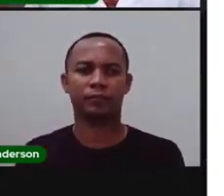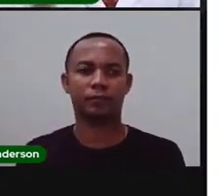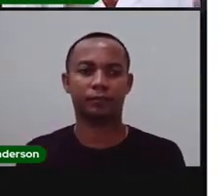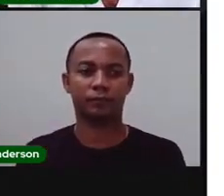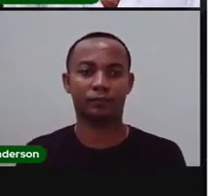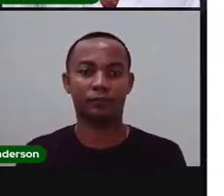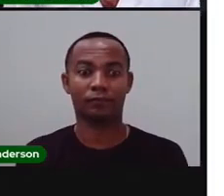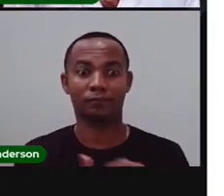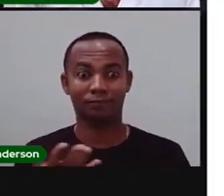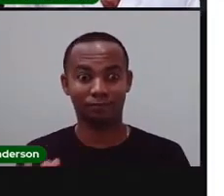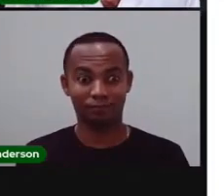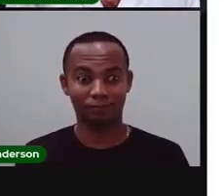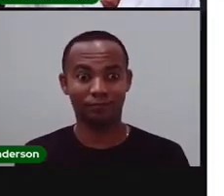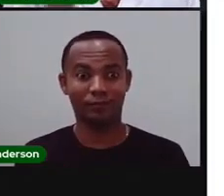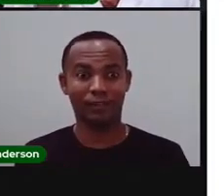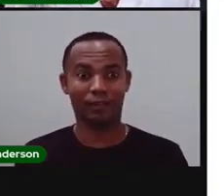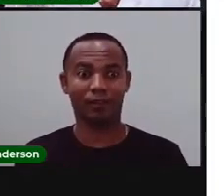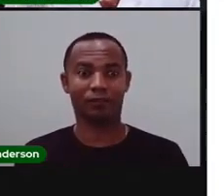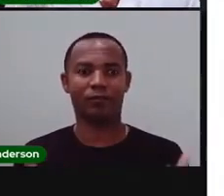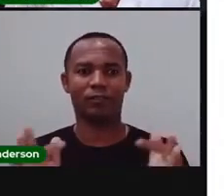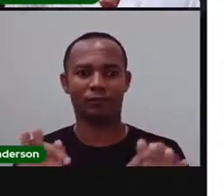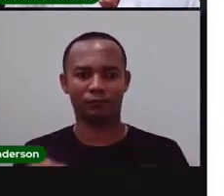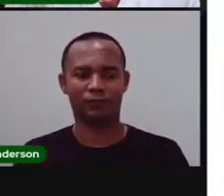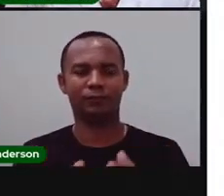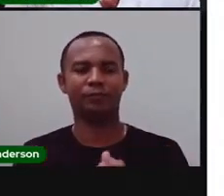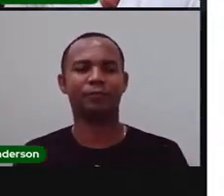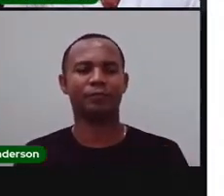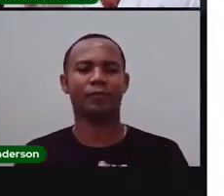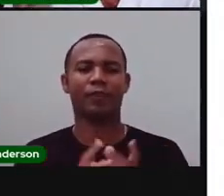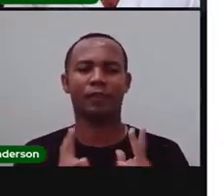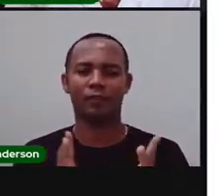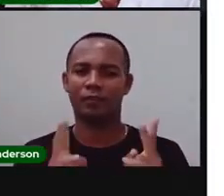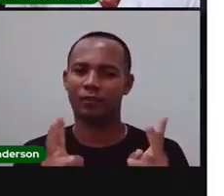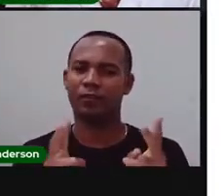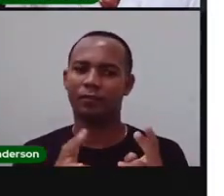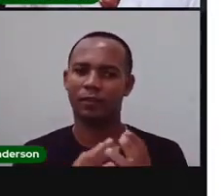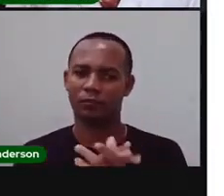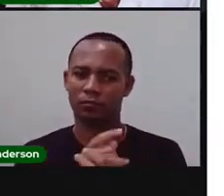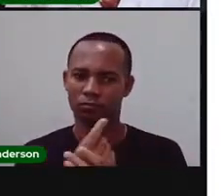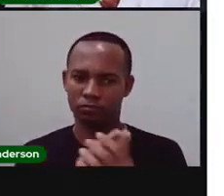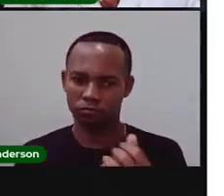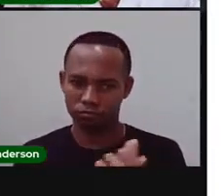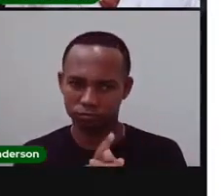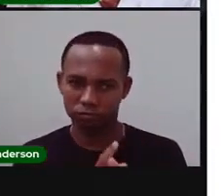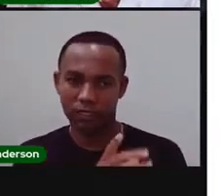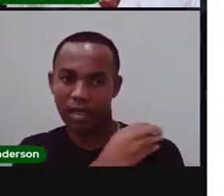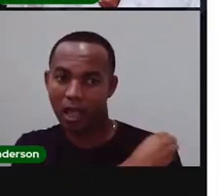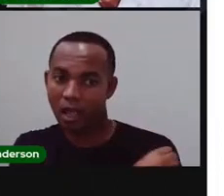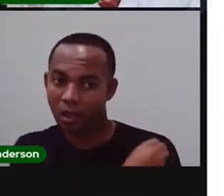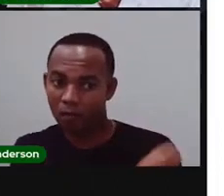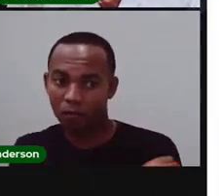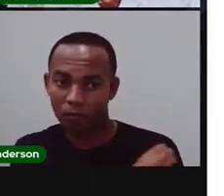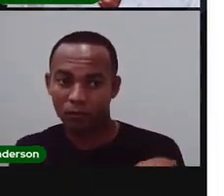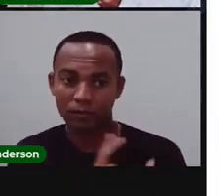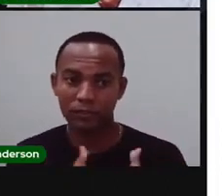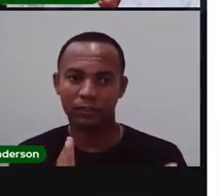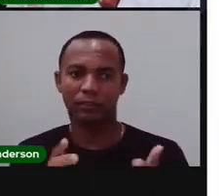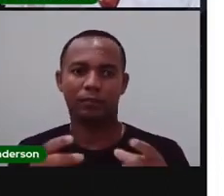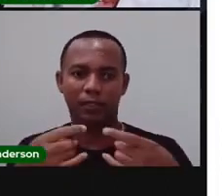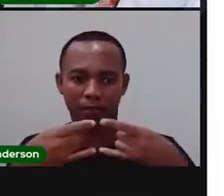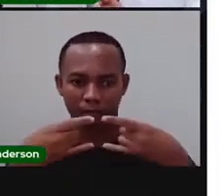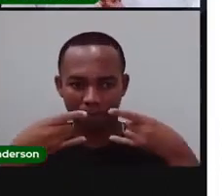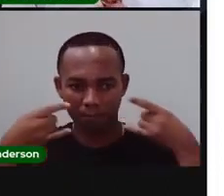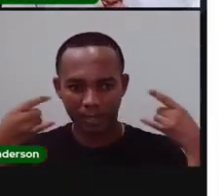Bom, nosso recado: lavem as mãos, usem álcool em gel, usem máscara,